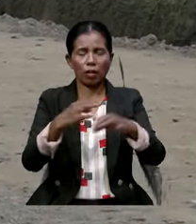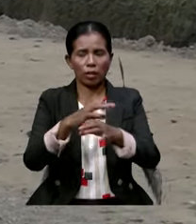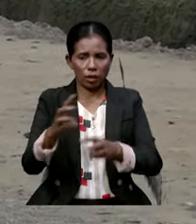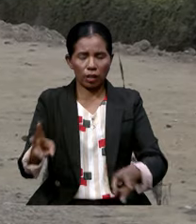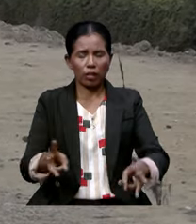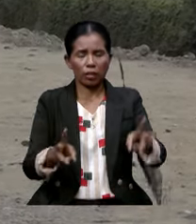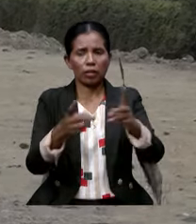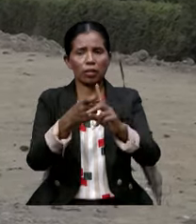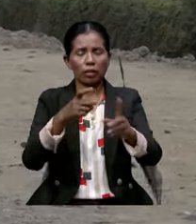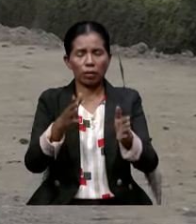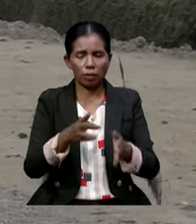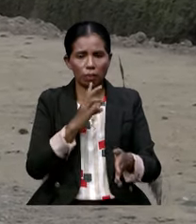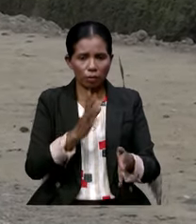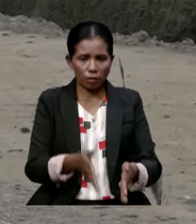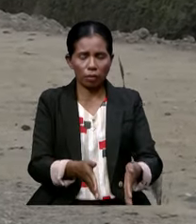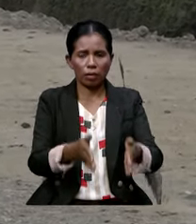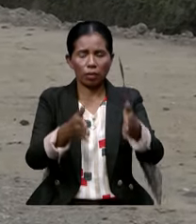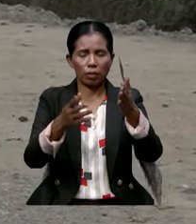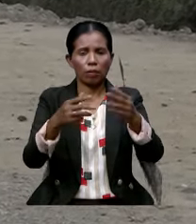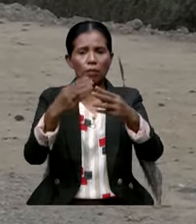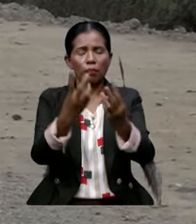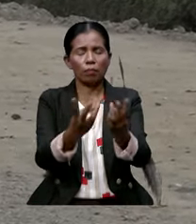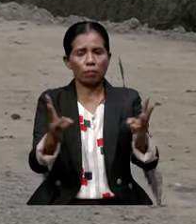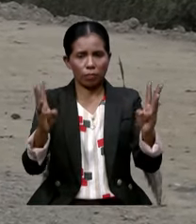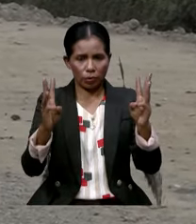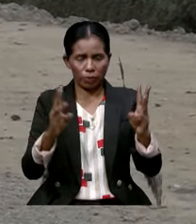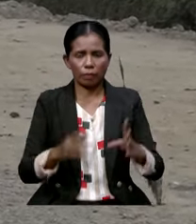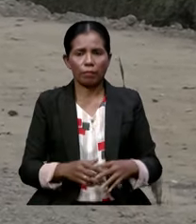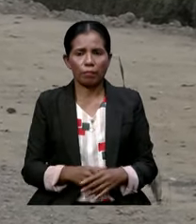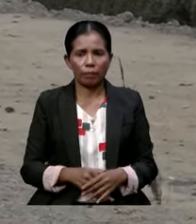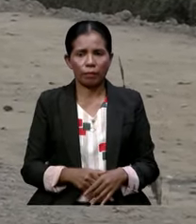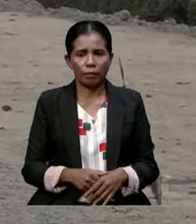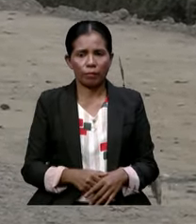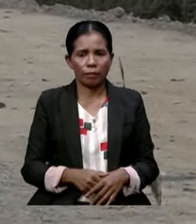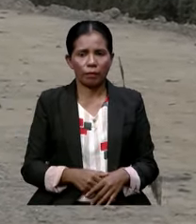estrada, valeta, ponte no muro proteção. Romaldo Neves, Zaimer Santos, GMN.